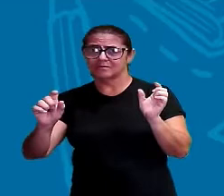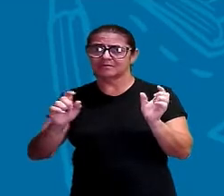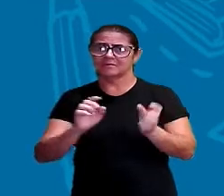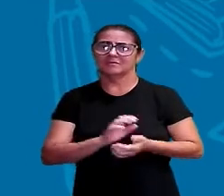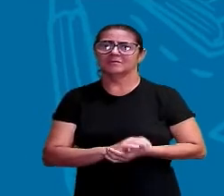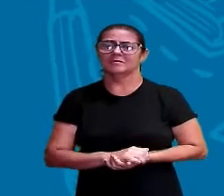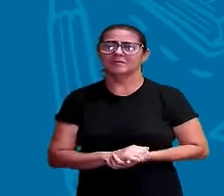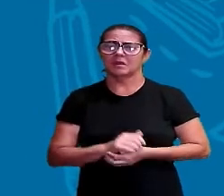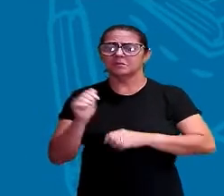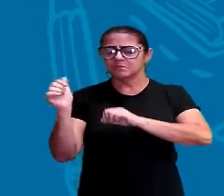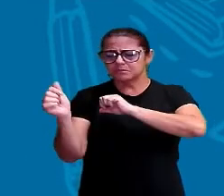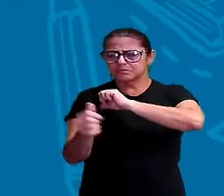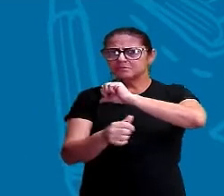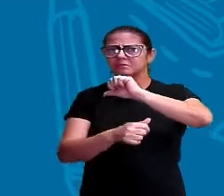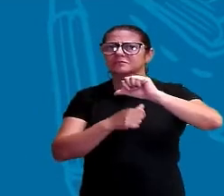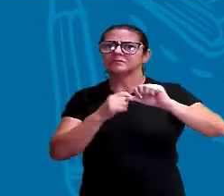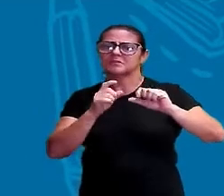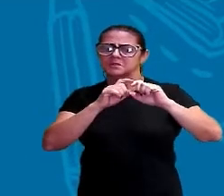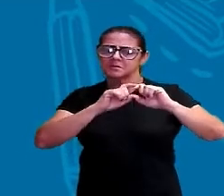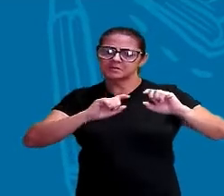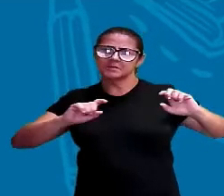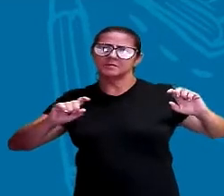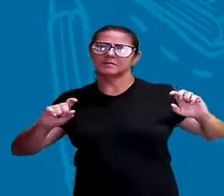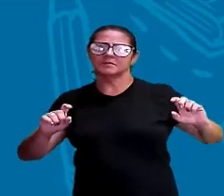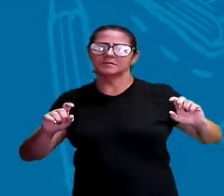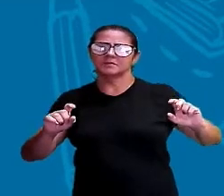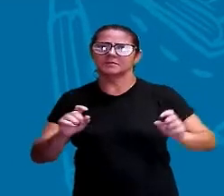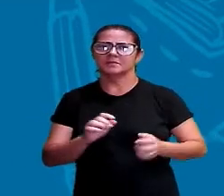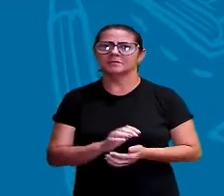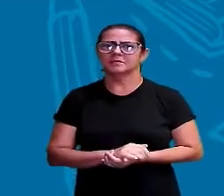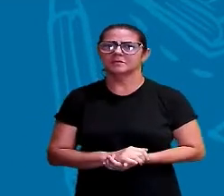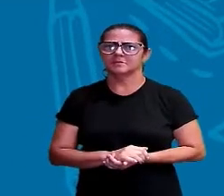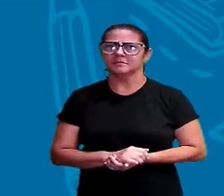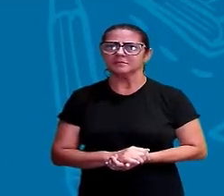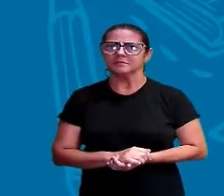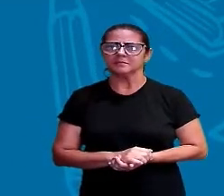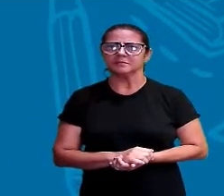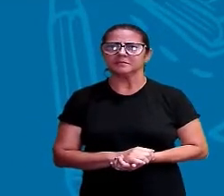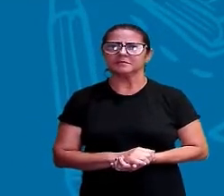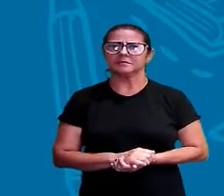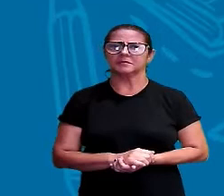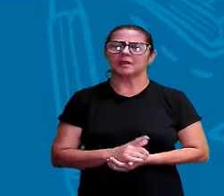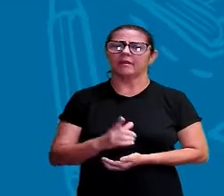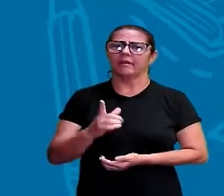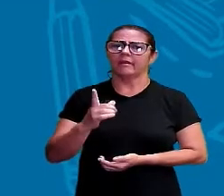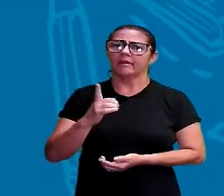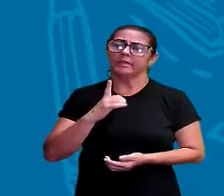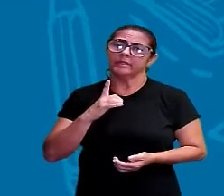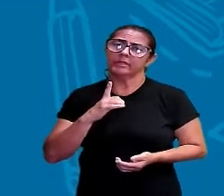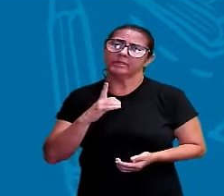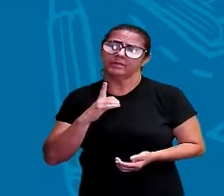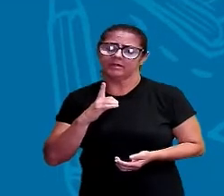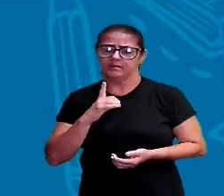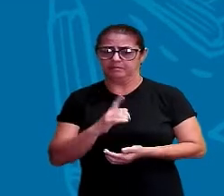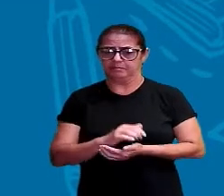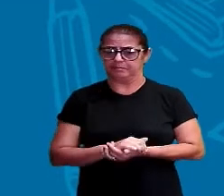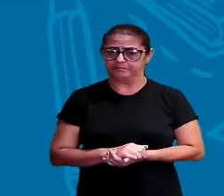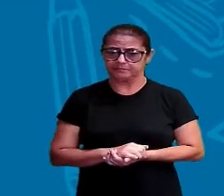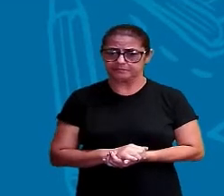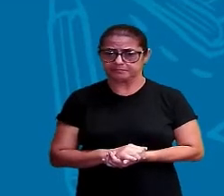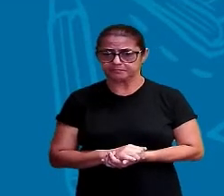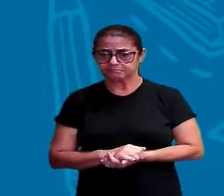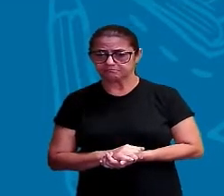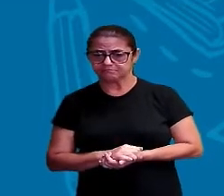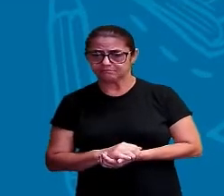gente. A transformação. Outro caso aí, vamos a ele. Temos blue eyes. Gente,